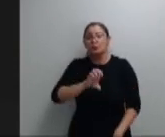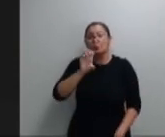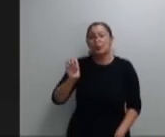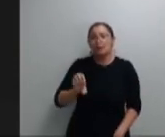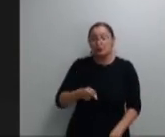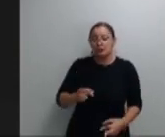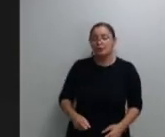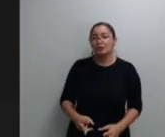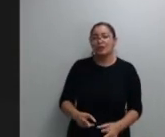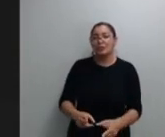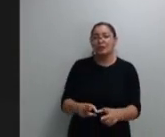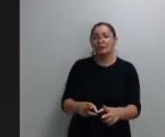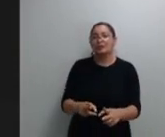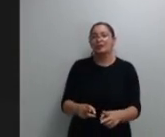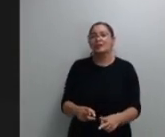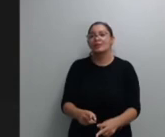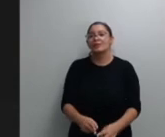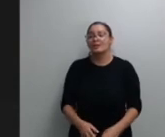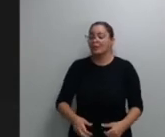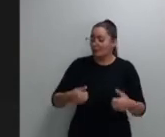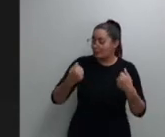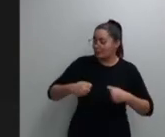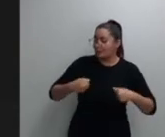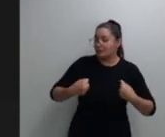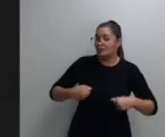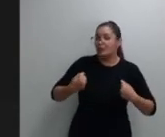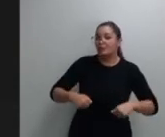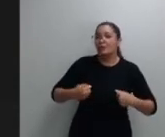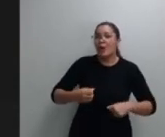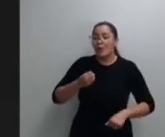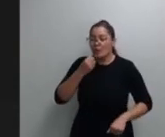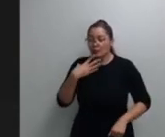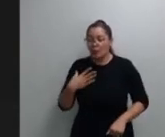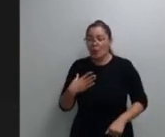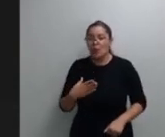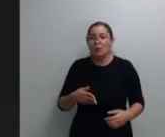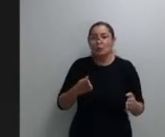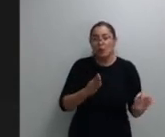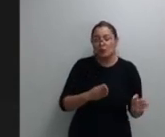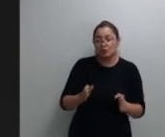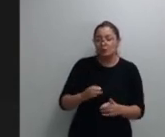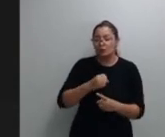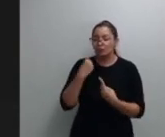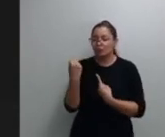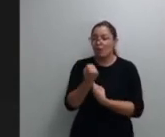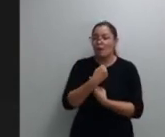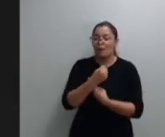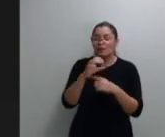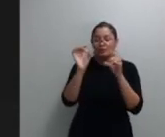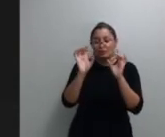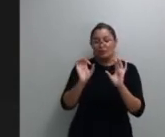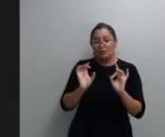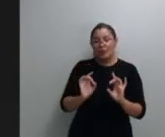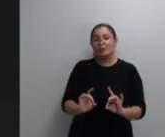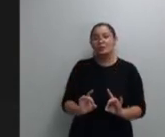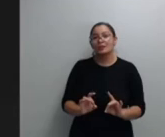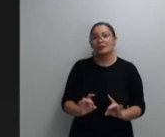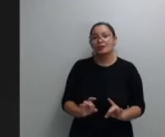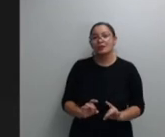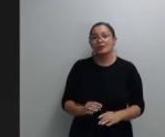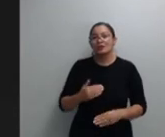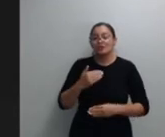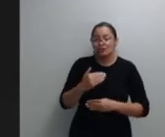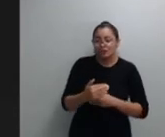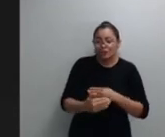para esse desiderato será necessária bem como as prestações de cunho social especialmente tais prestações sem que isso